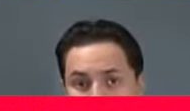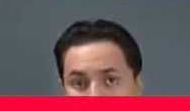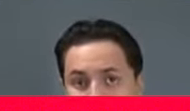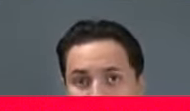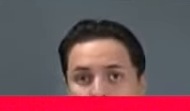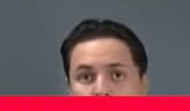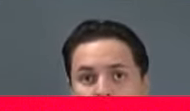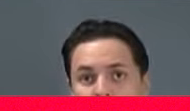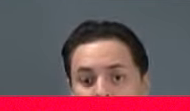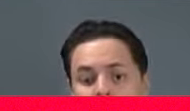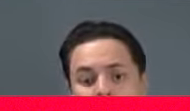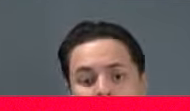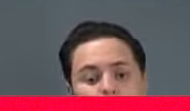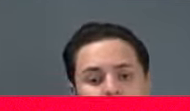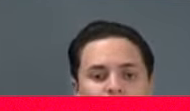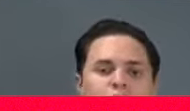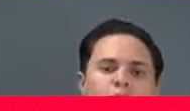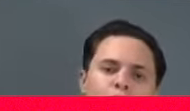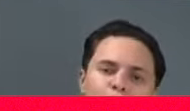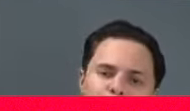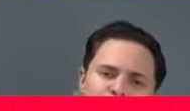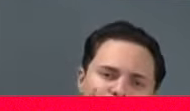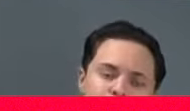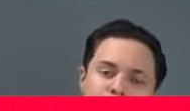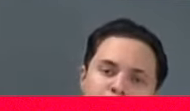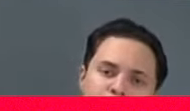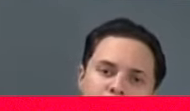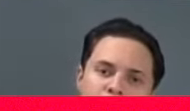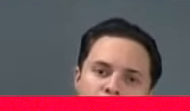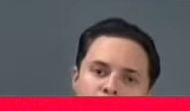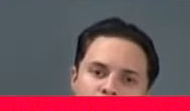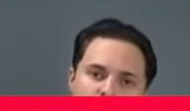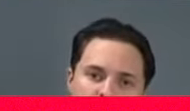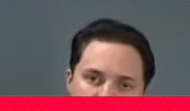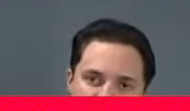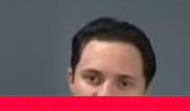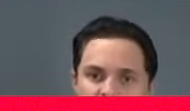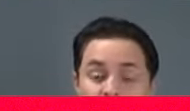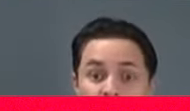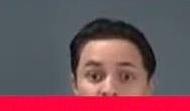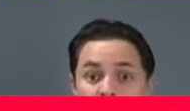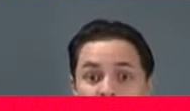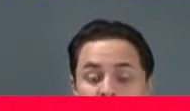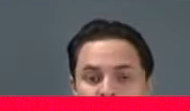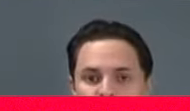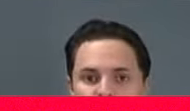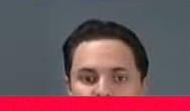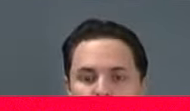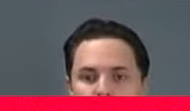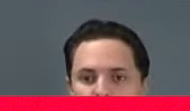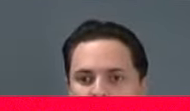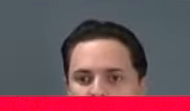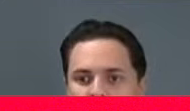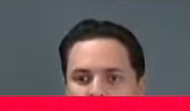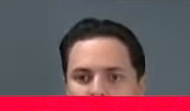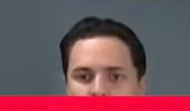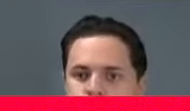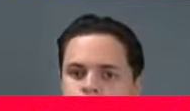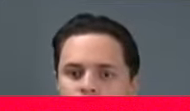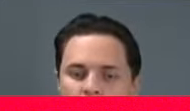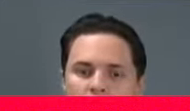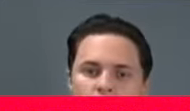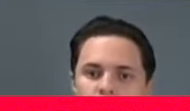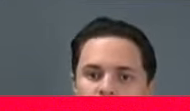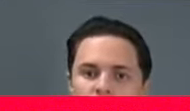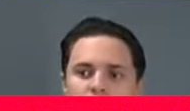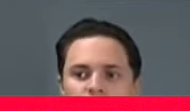eu tenho lugar de fala eu também tenho um pai que quase foi uma vítima fatal de um